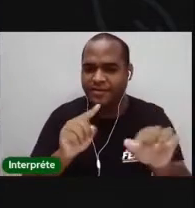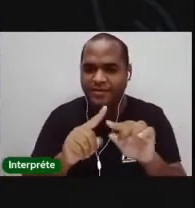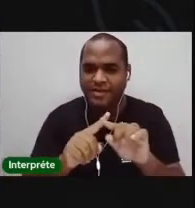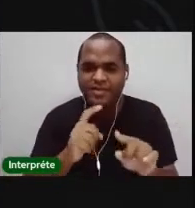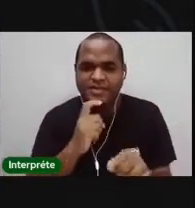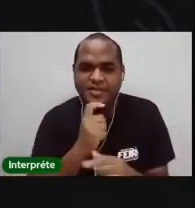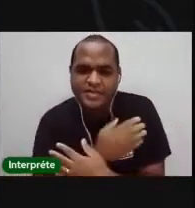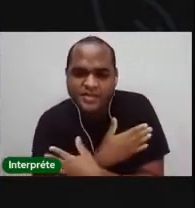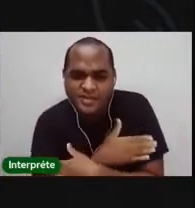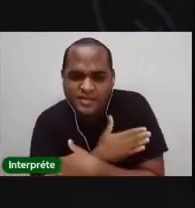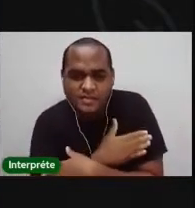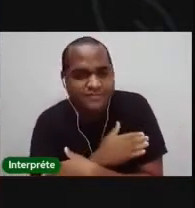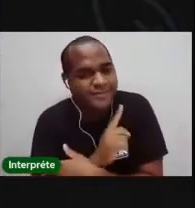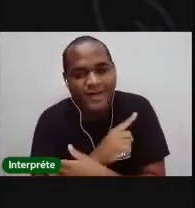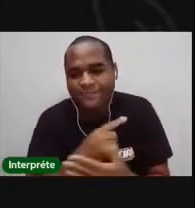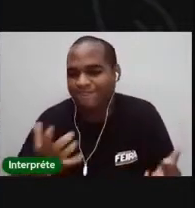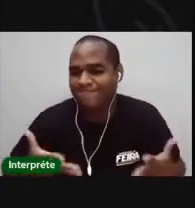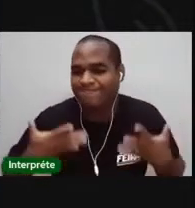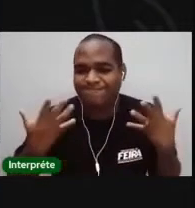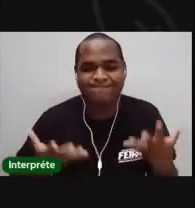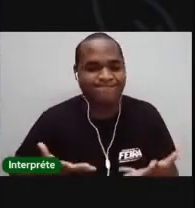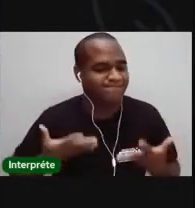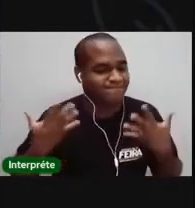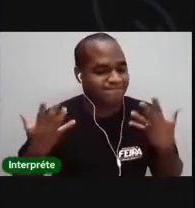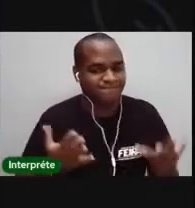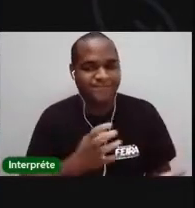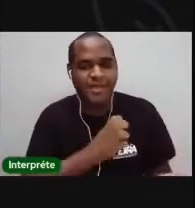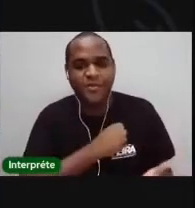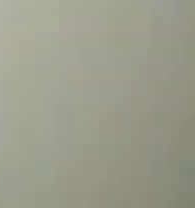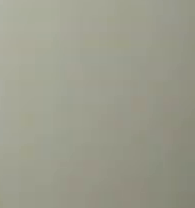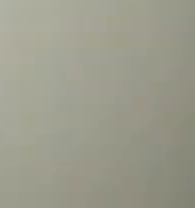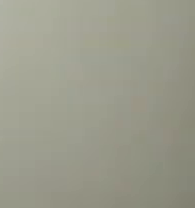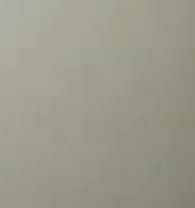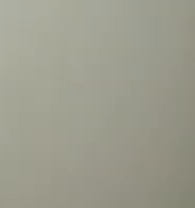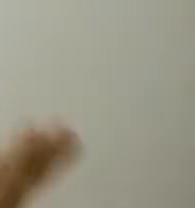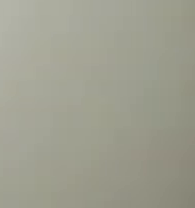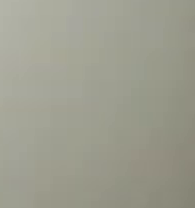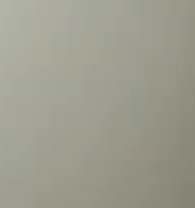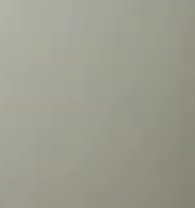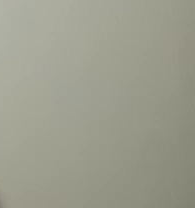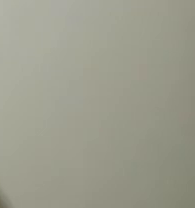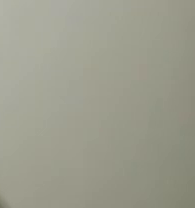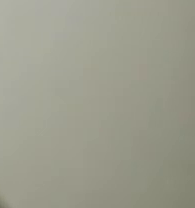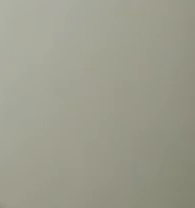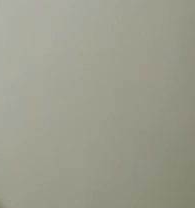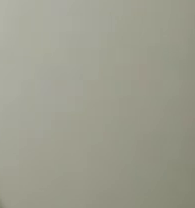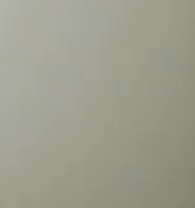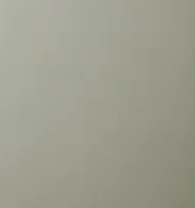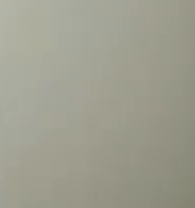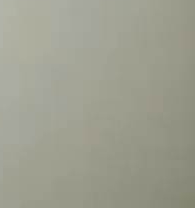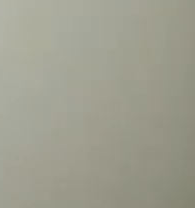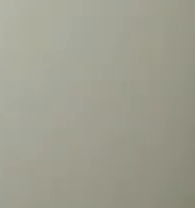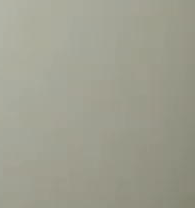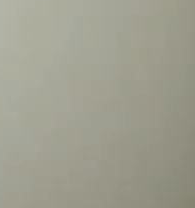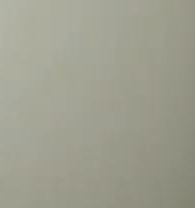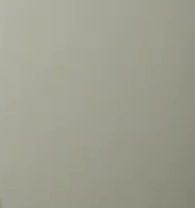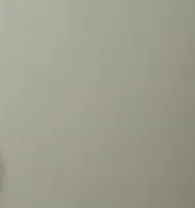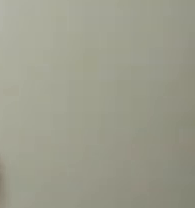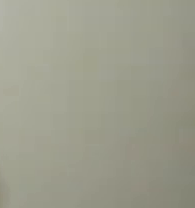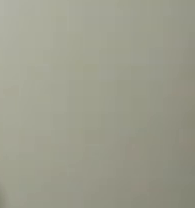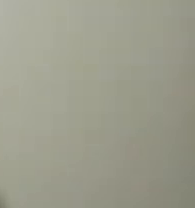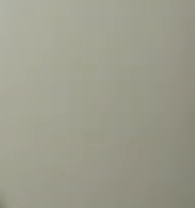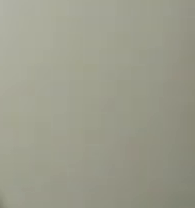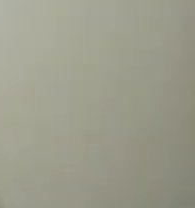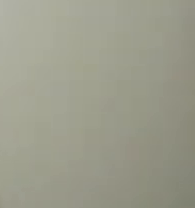Porque o nosso calor e o nosso amor vai estar sendo passado para vocês. E eu quero deixar para vocês, meus queridos alunos, uma